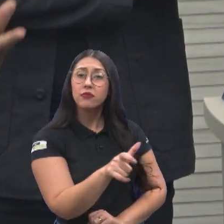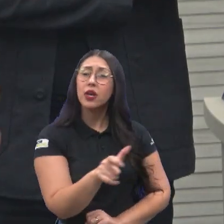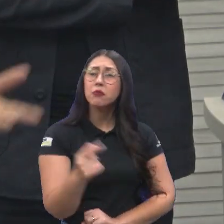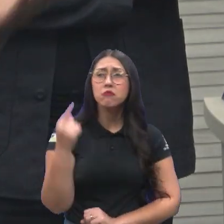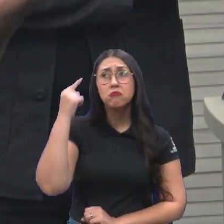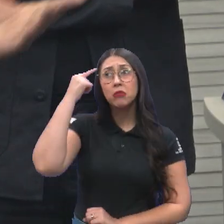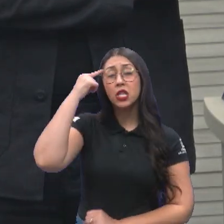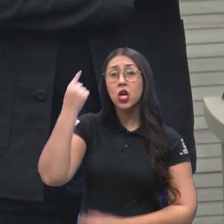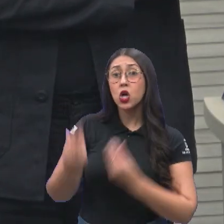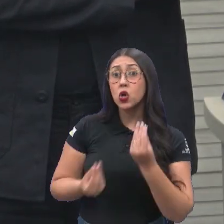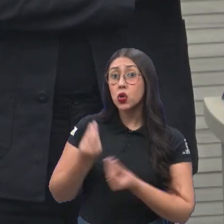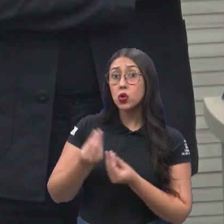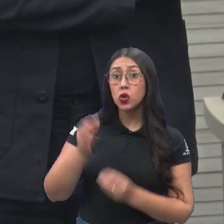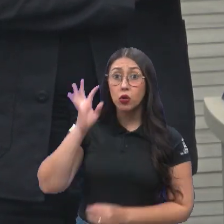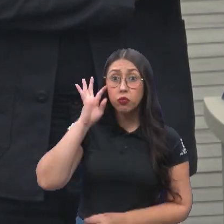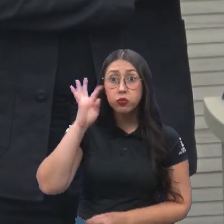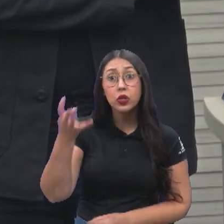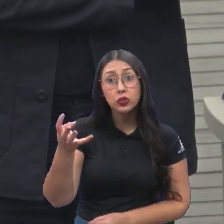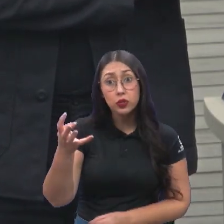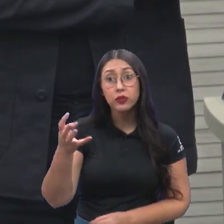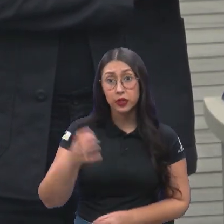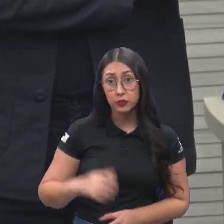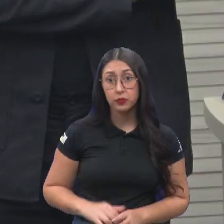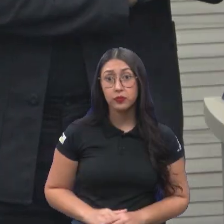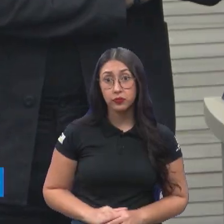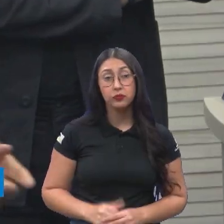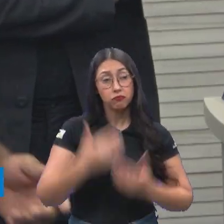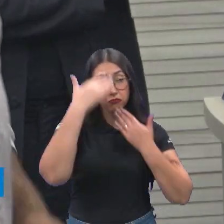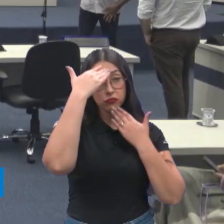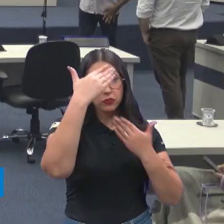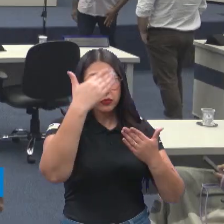fazer para atender as pessoas da nossa cidade. Obrigado, presidente.